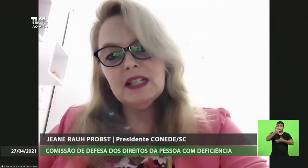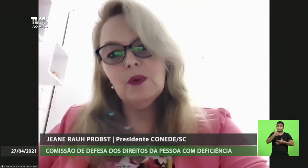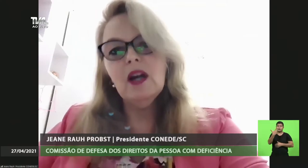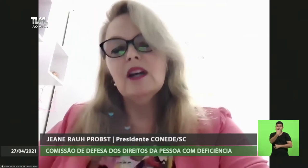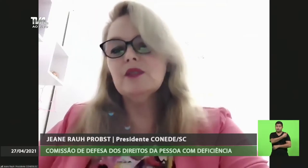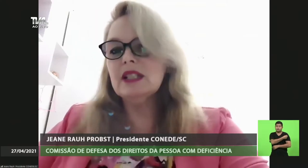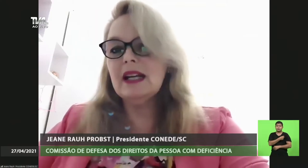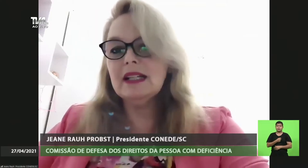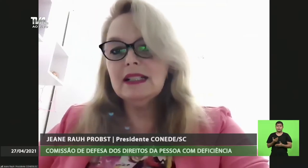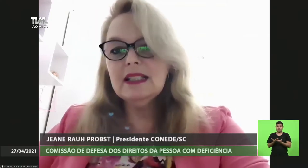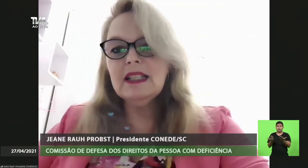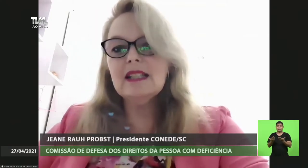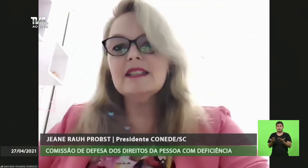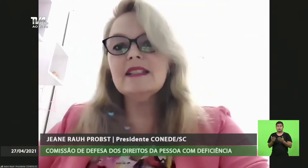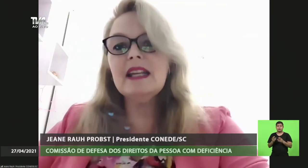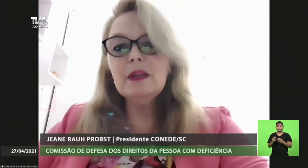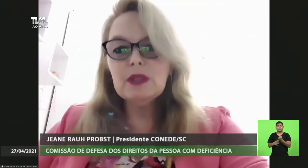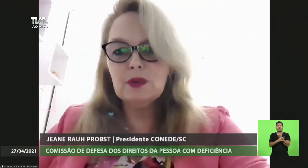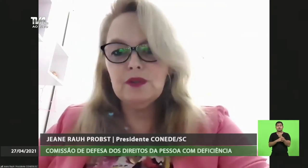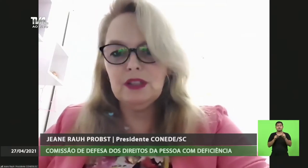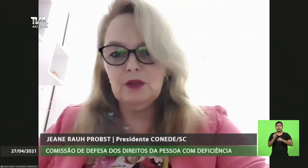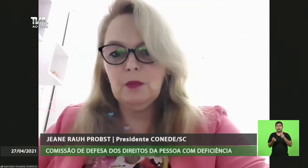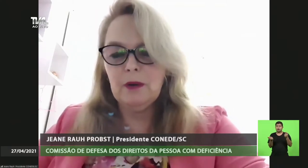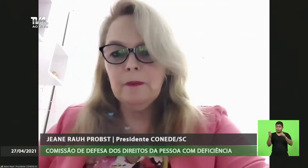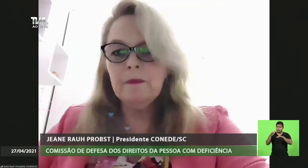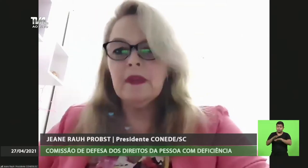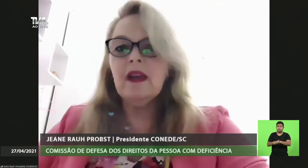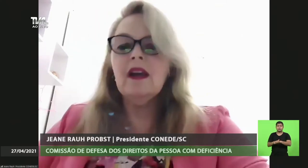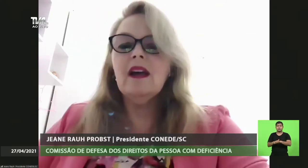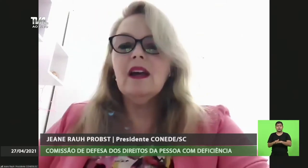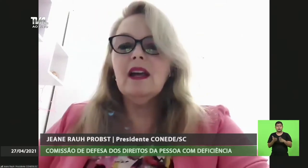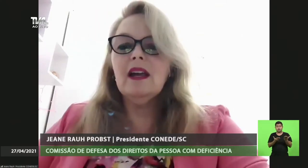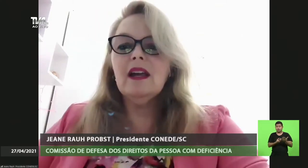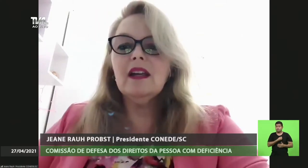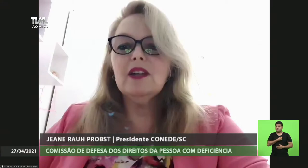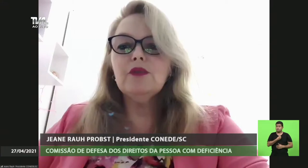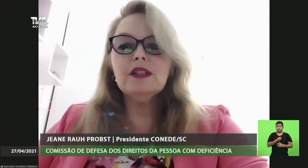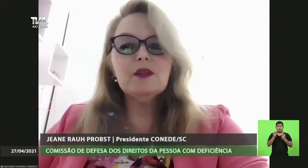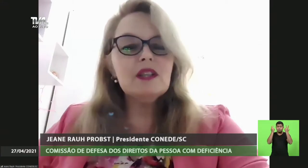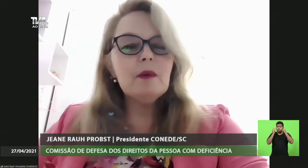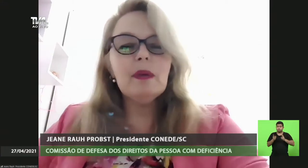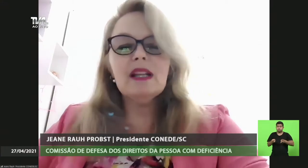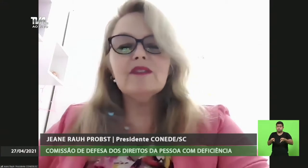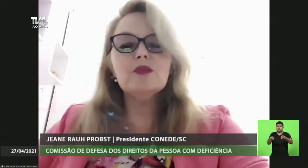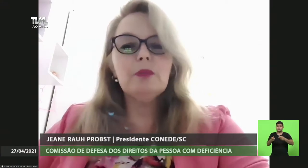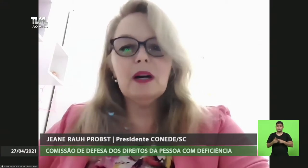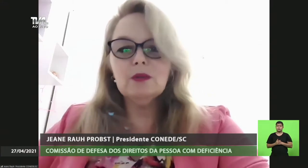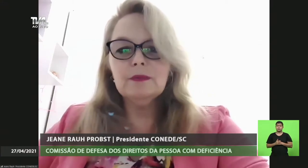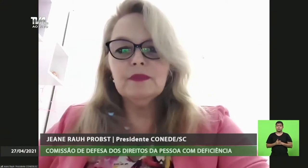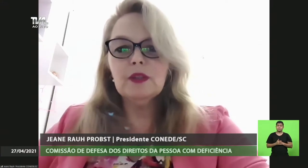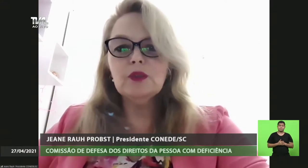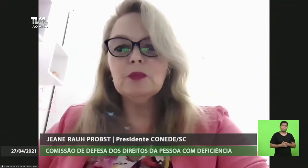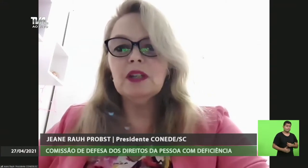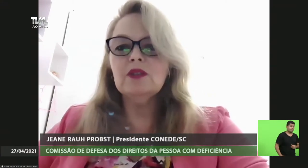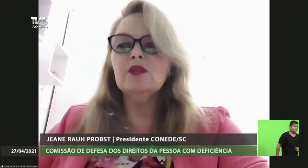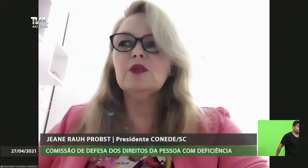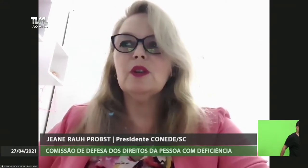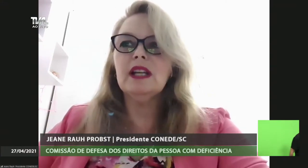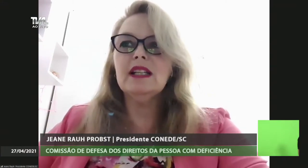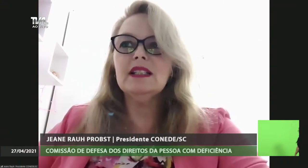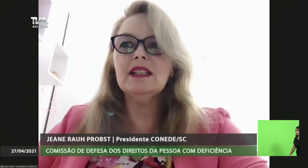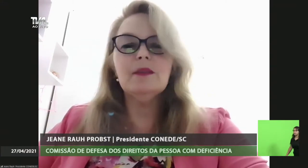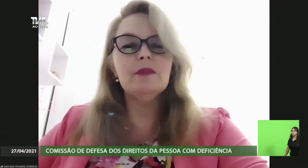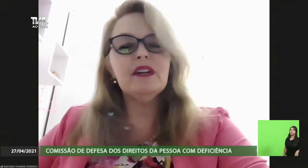sua inserção, você garante que elas tenham a sua vida normal. É, eu vou até usar uma palavra do Paulo, na última reunião